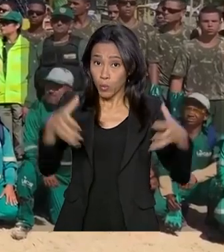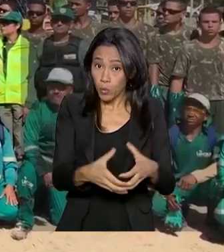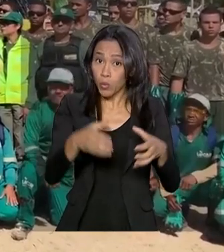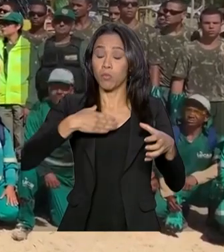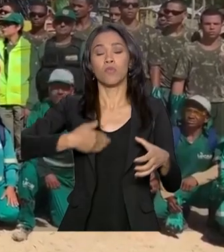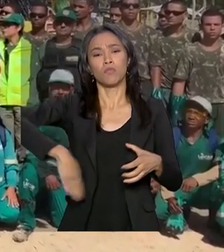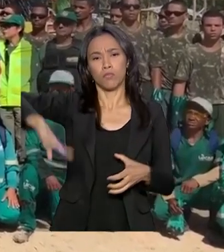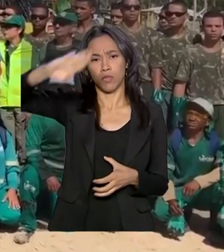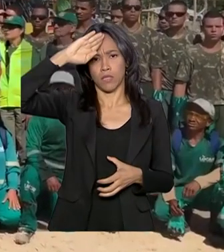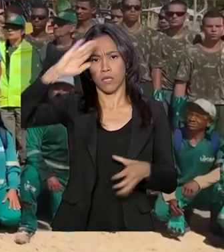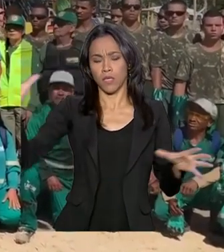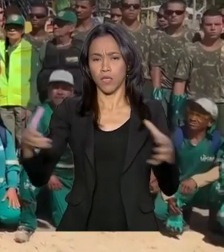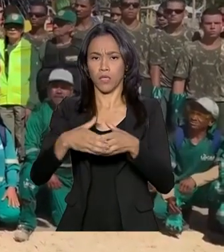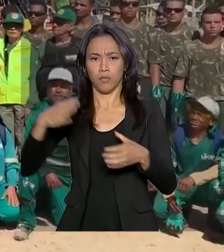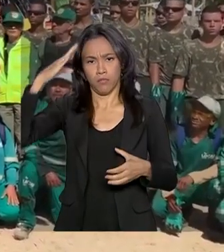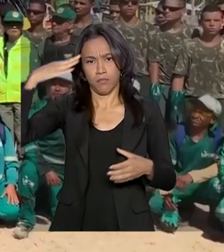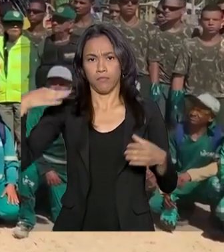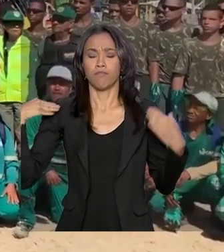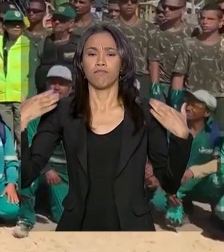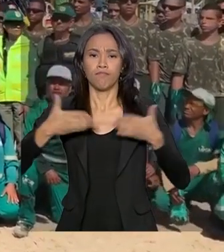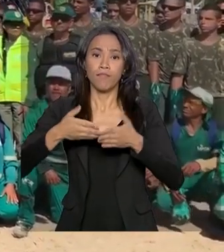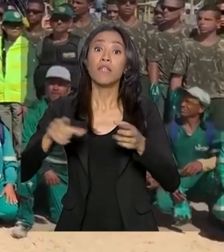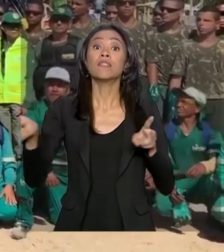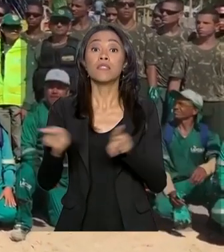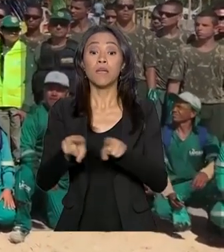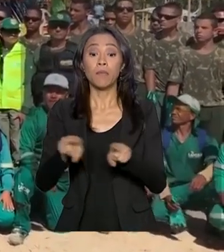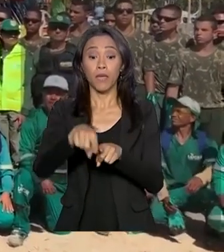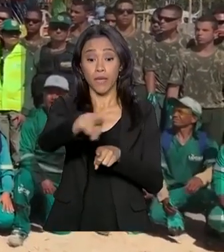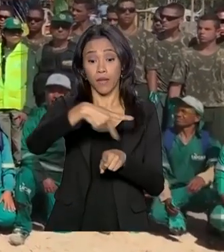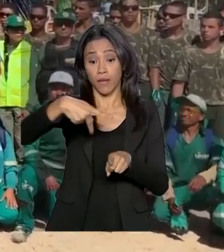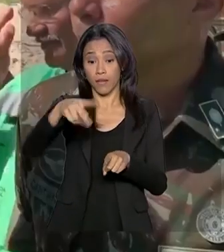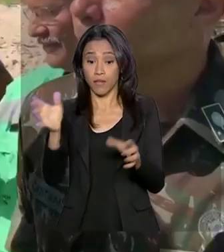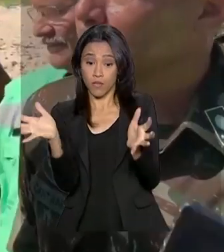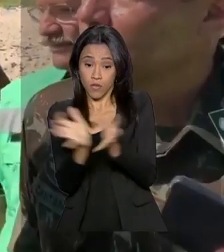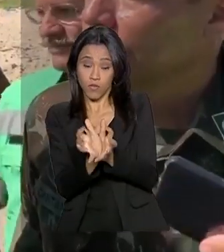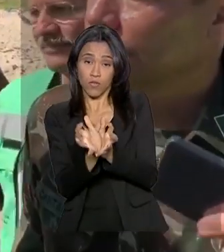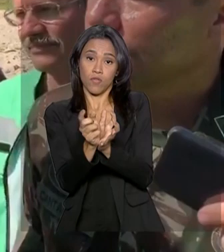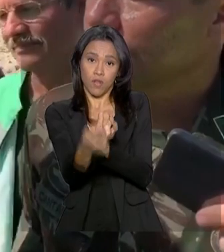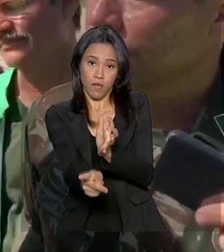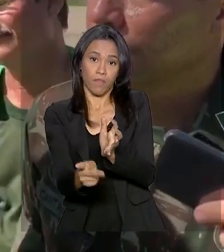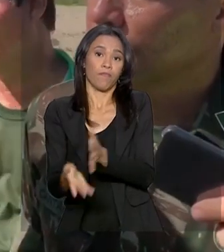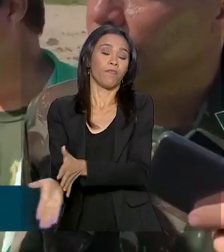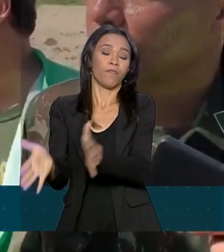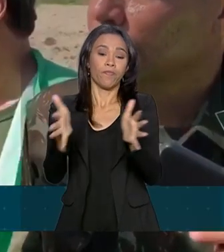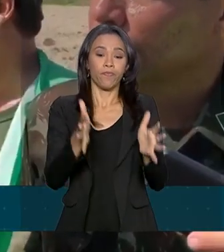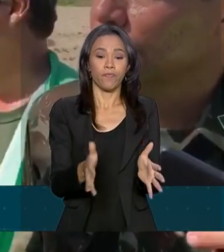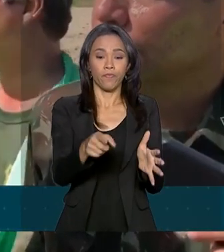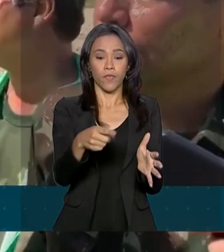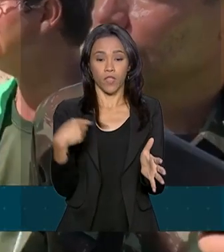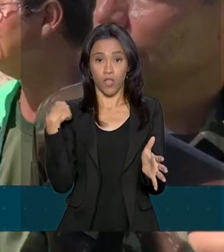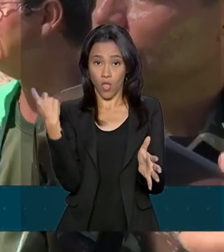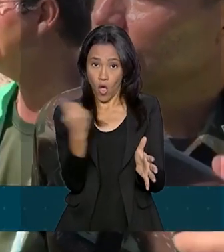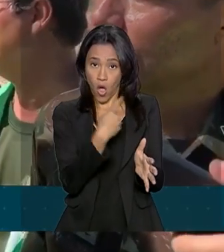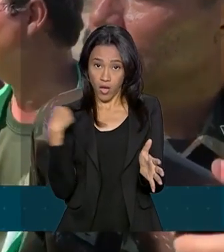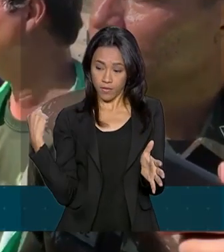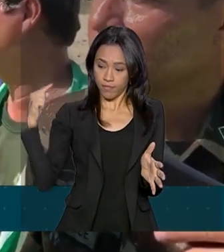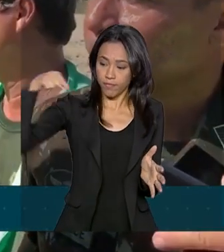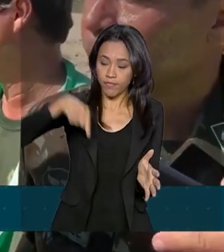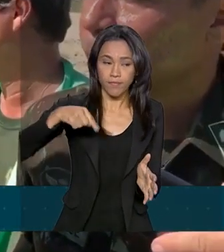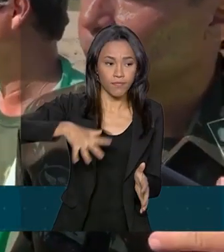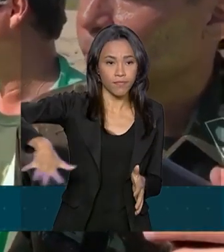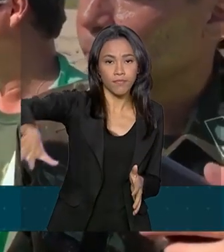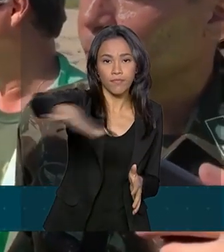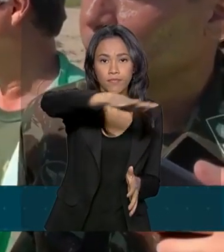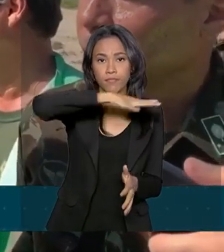do IBAMA, Defesa Civil, Prefeitura e os voluntários. Nós estamos aqui na praia de Itapuama, com